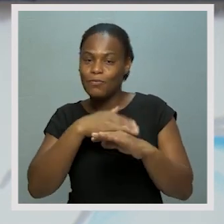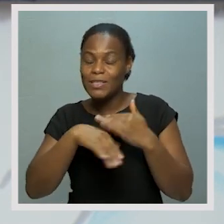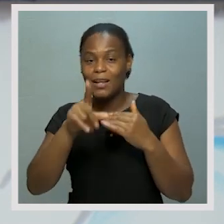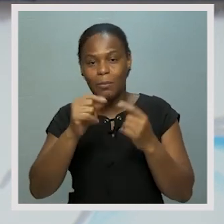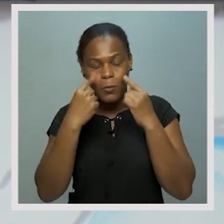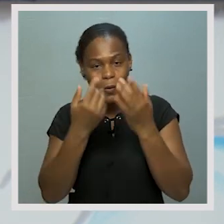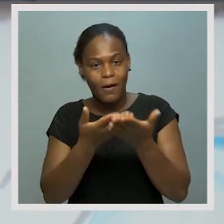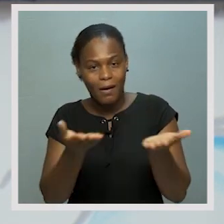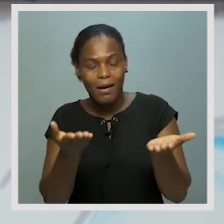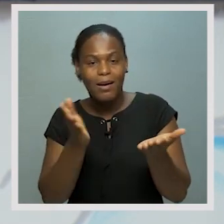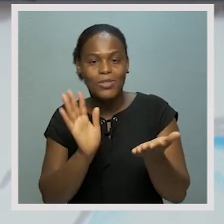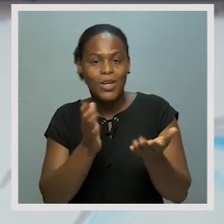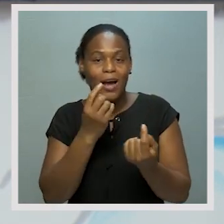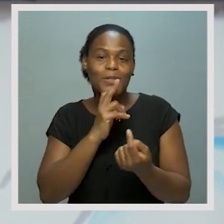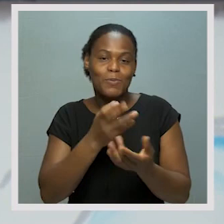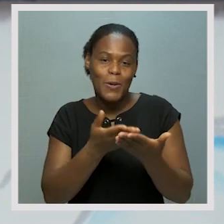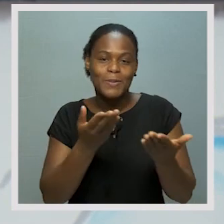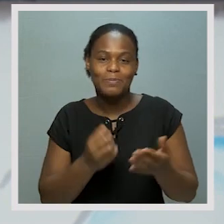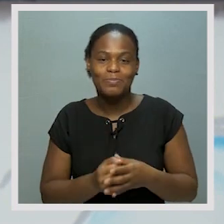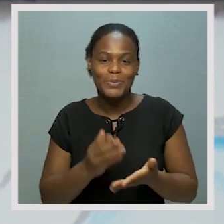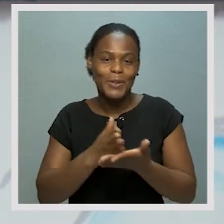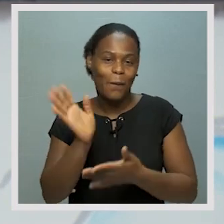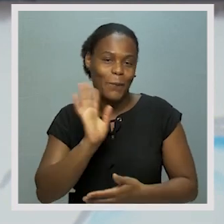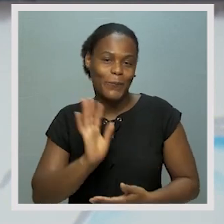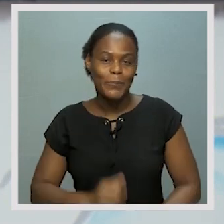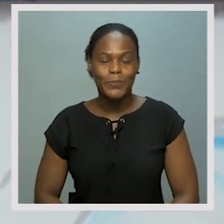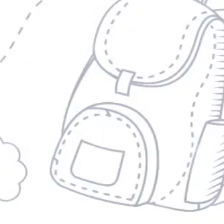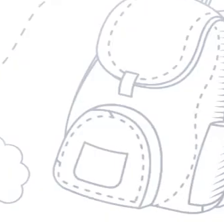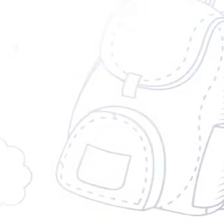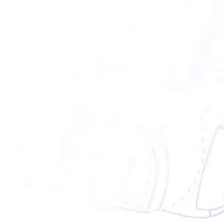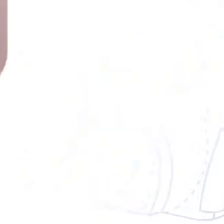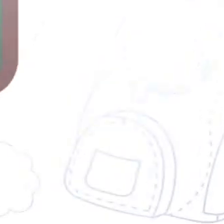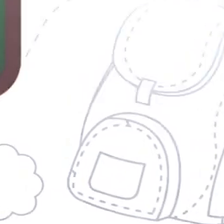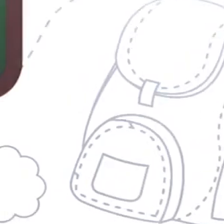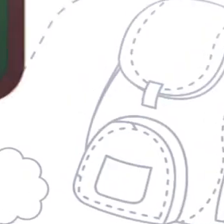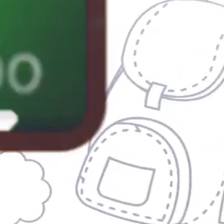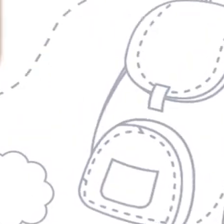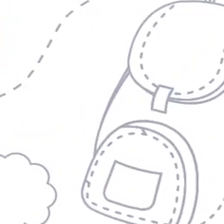exercícios e apresentar uma resposta. Até lá!